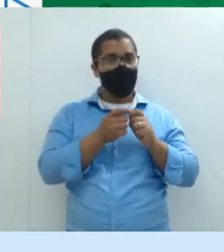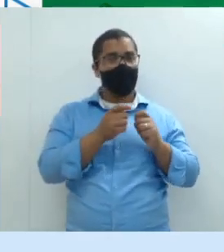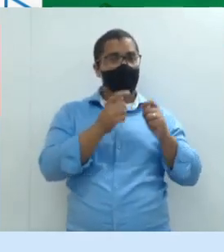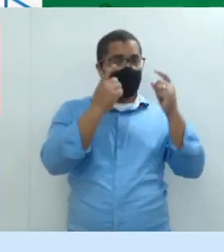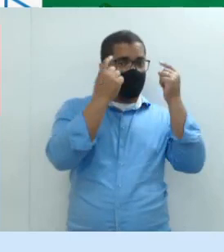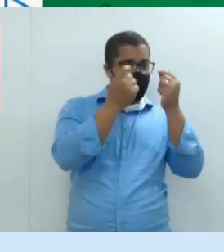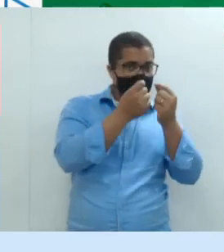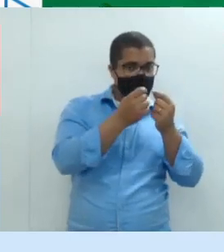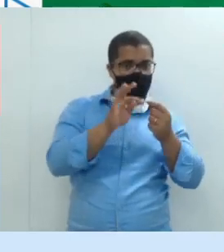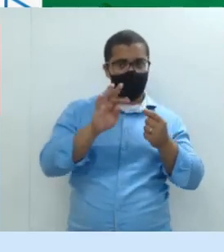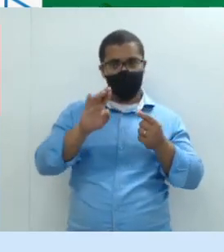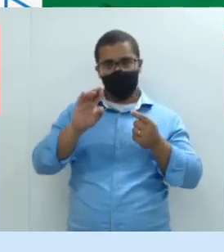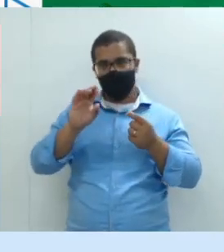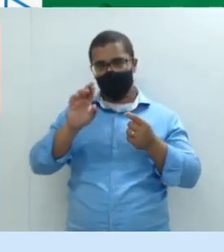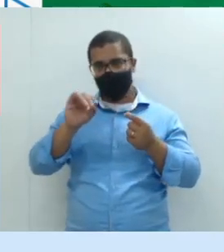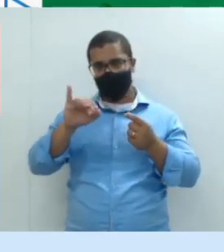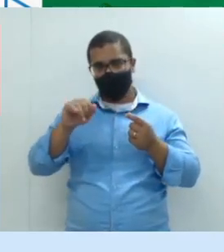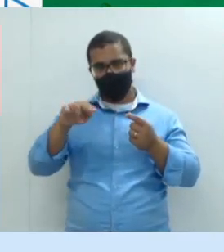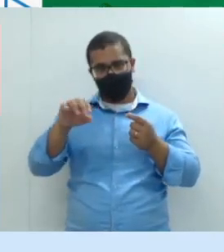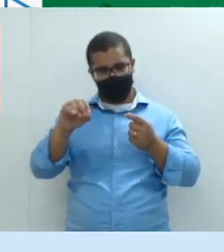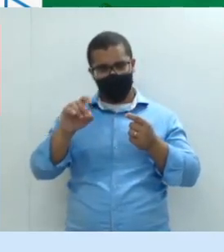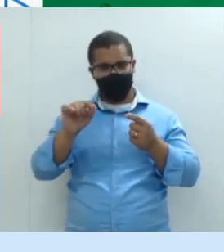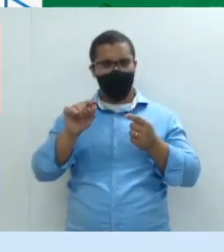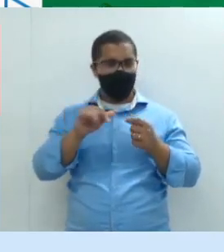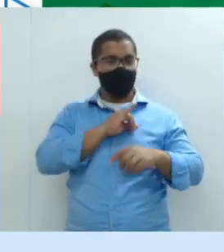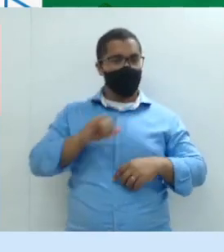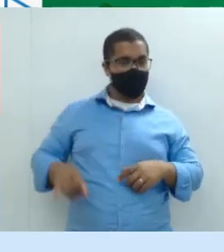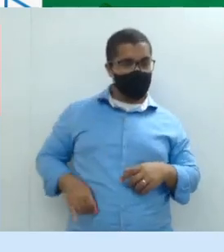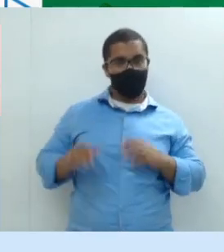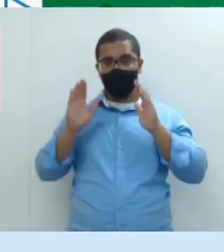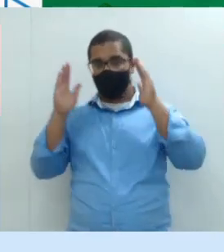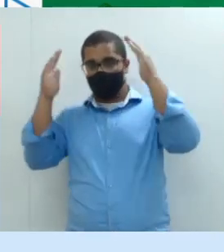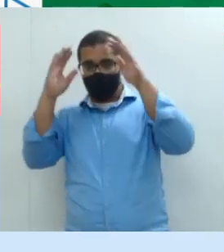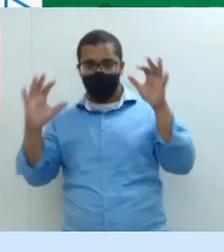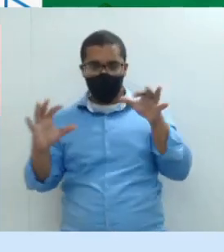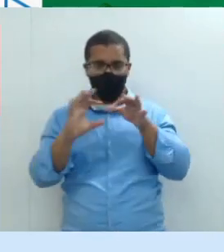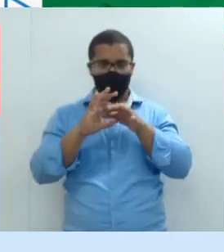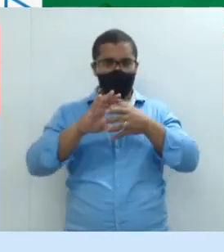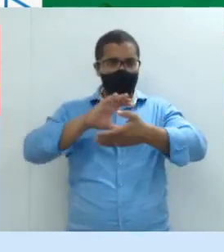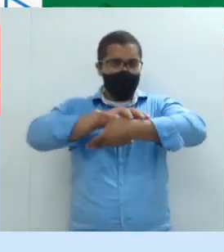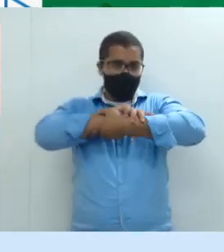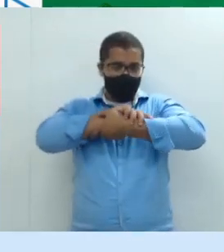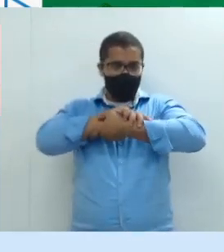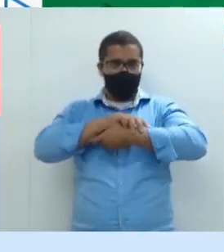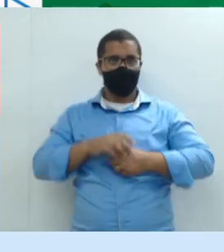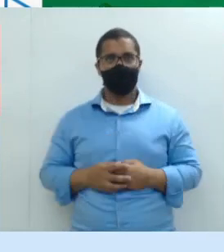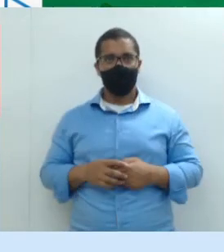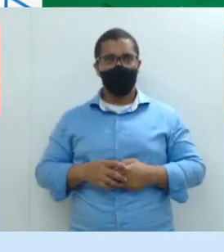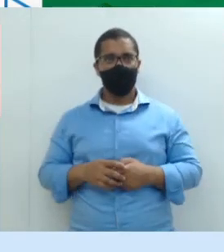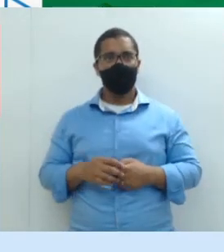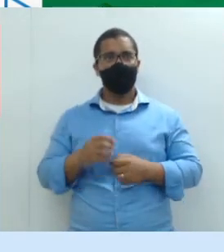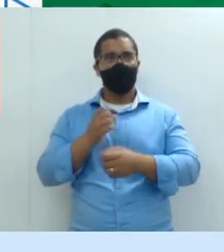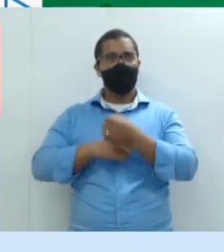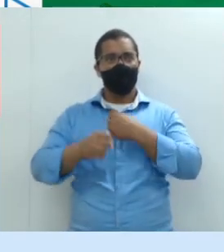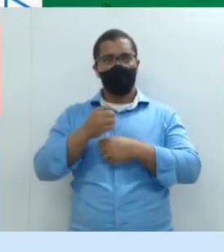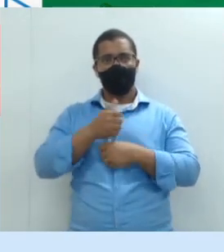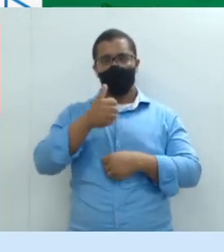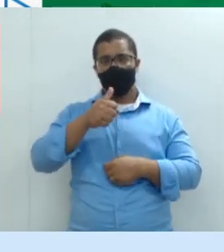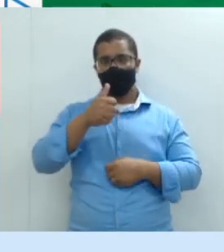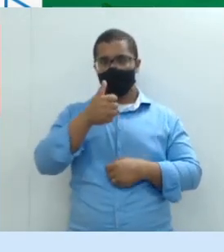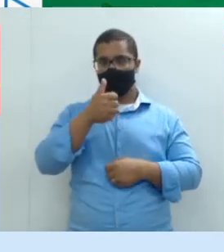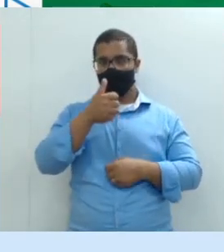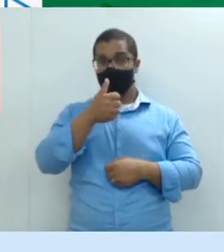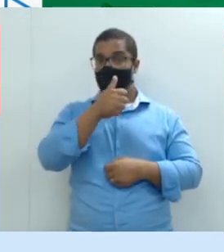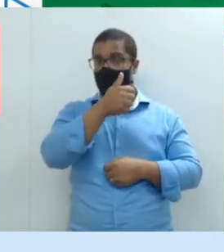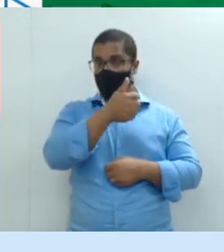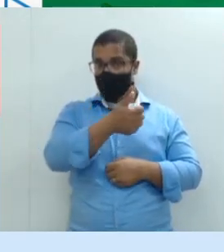troianos entre imperador e papa também. Né, e isso daí vai ser chamada, essa conciliação, de Concordata de Homans, né, em 1122.